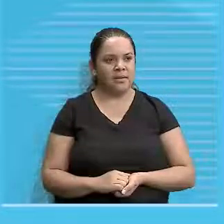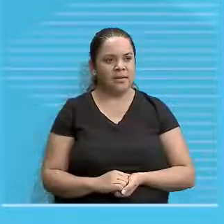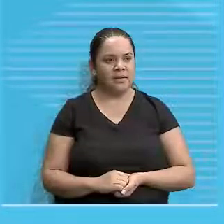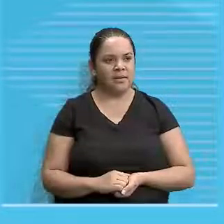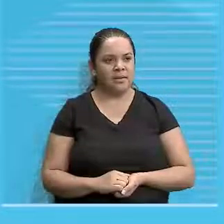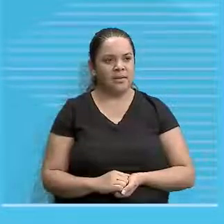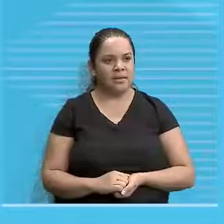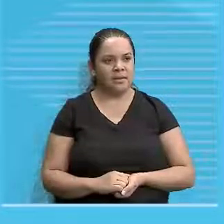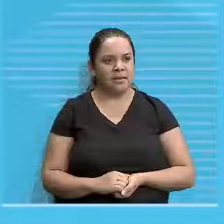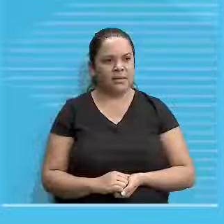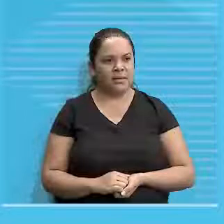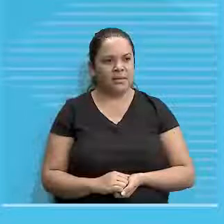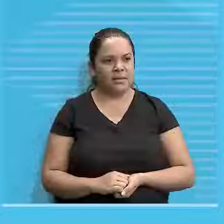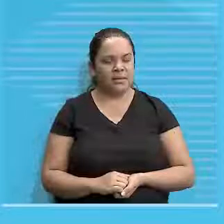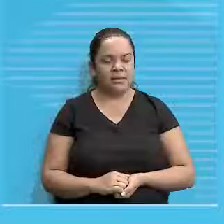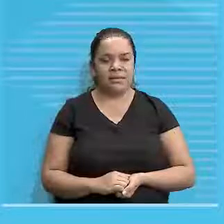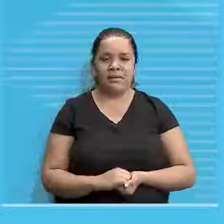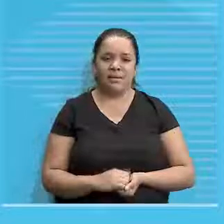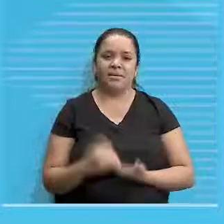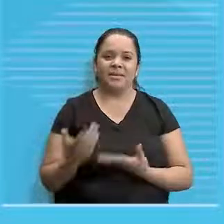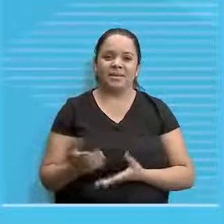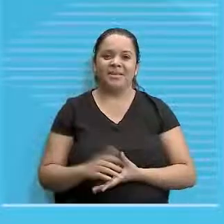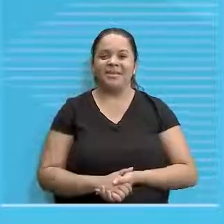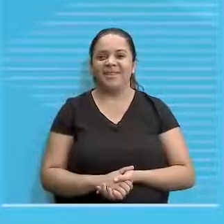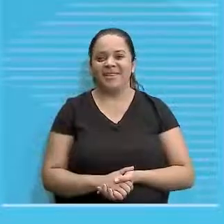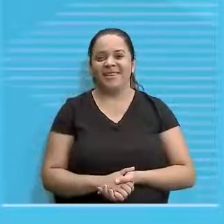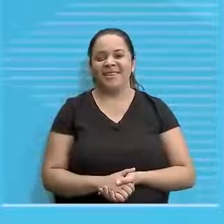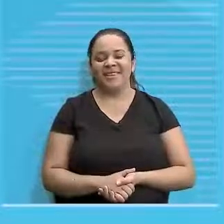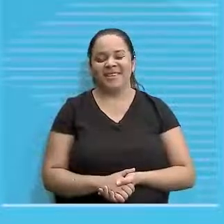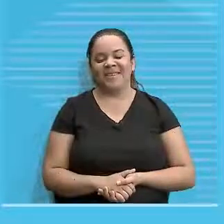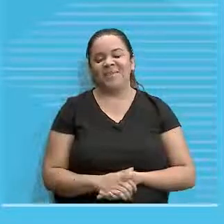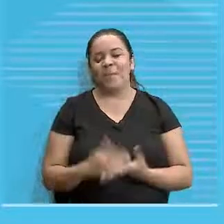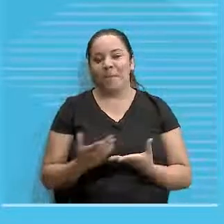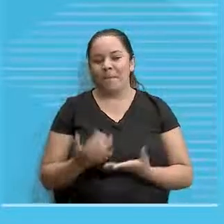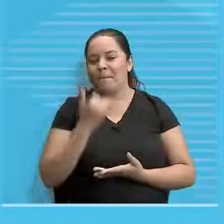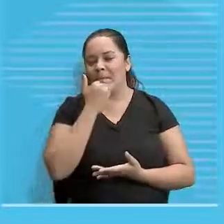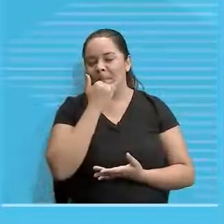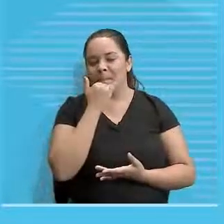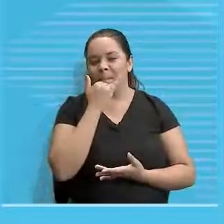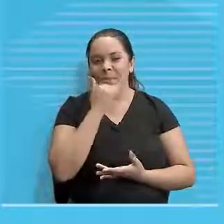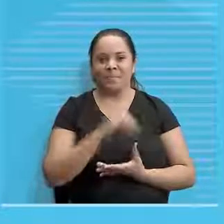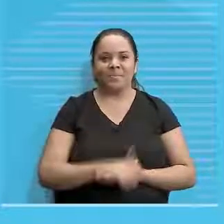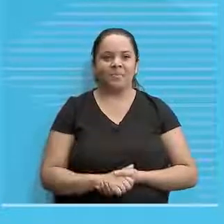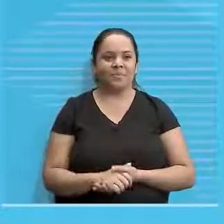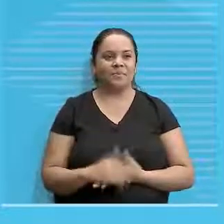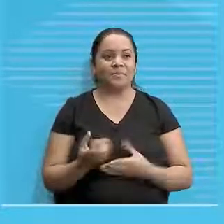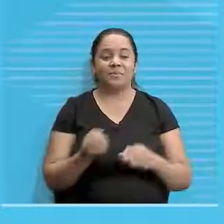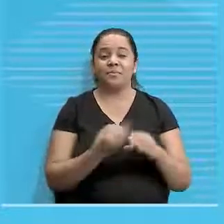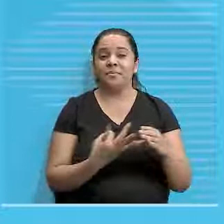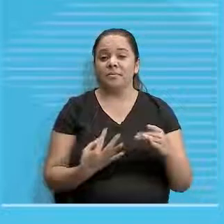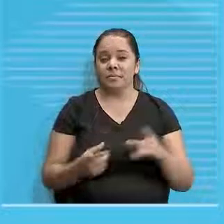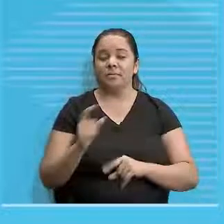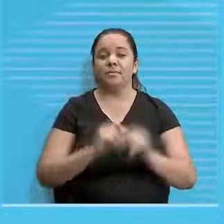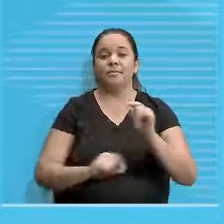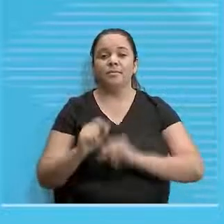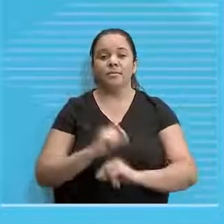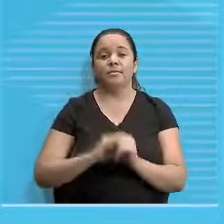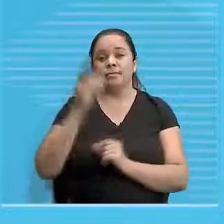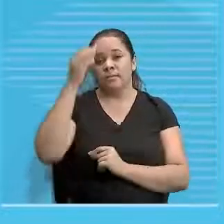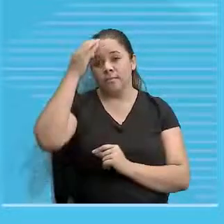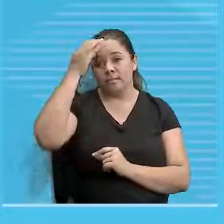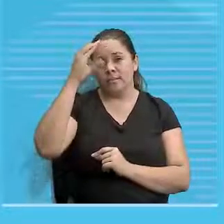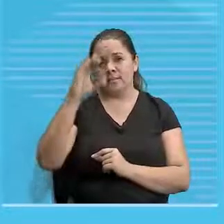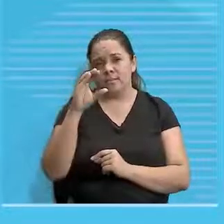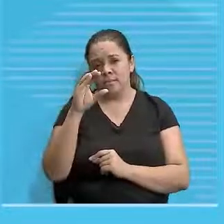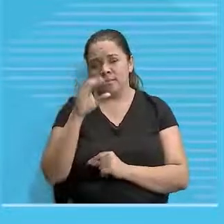e grilo, né? E não necessariamente, né, gente? São apenas características ali da cultura